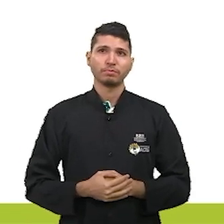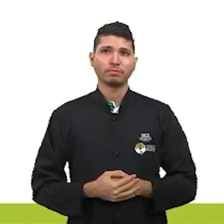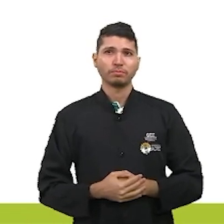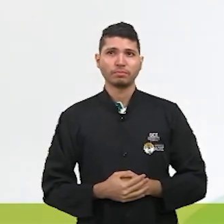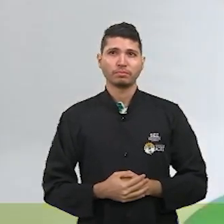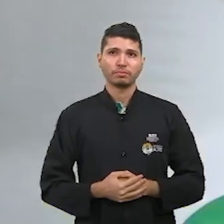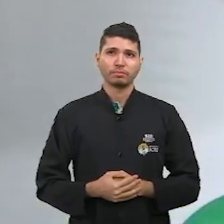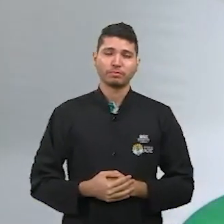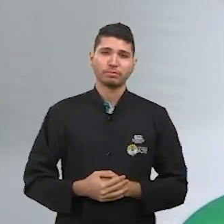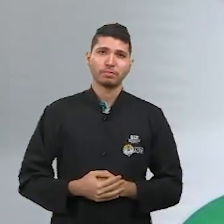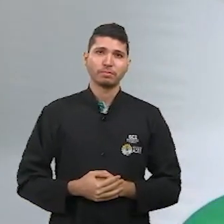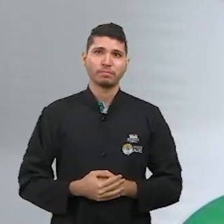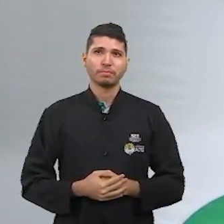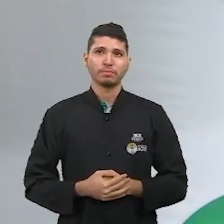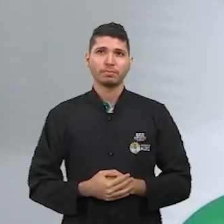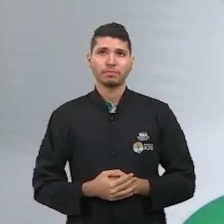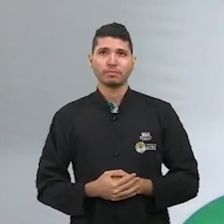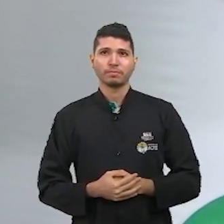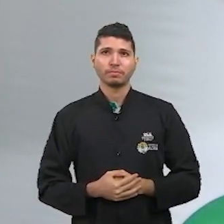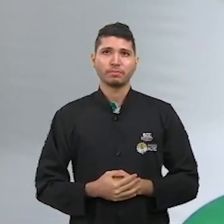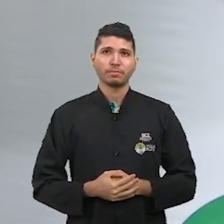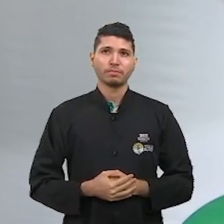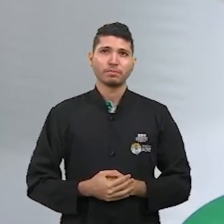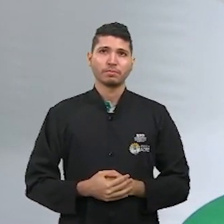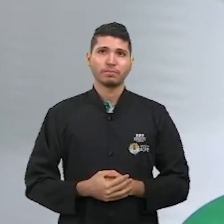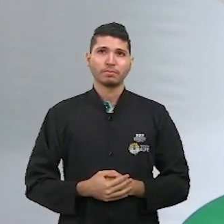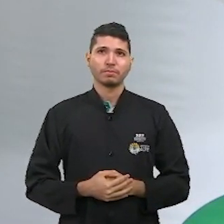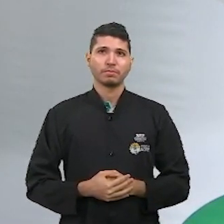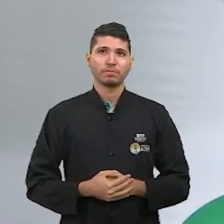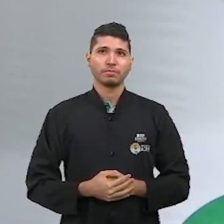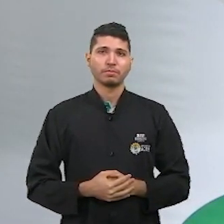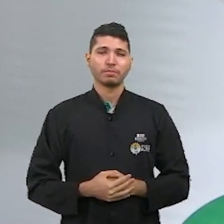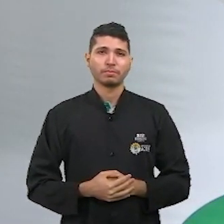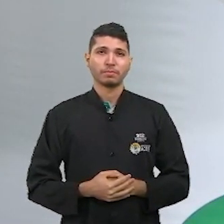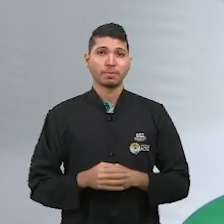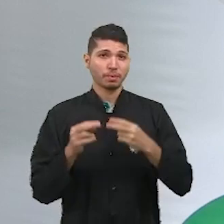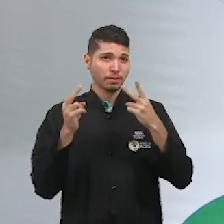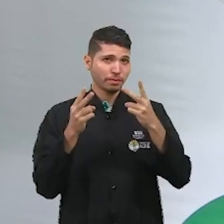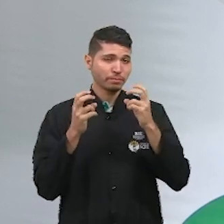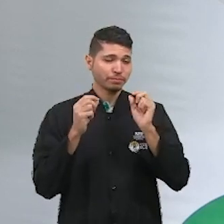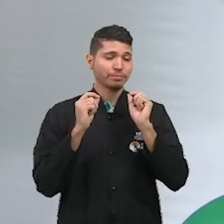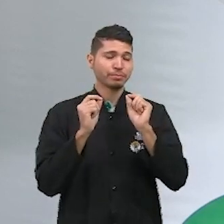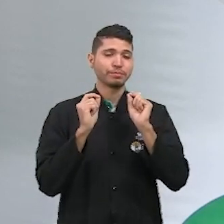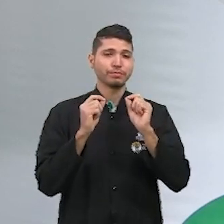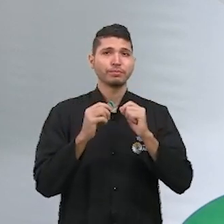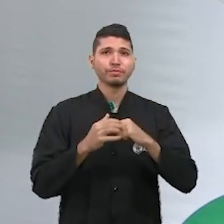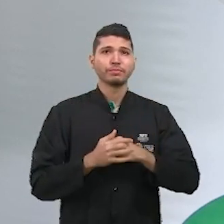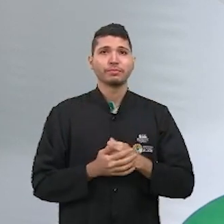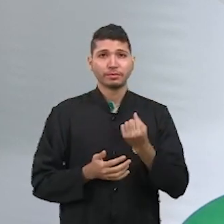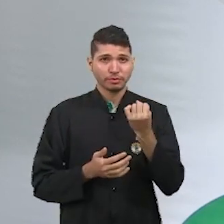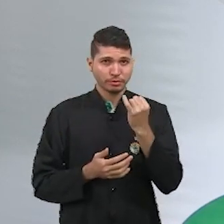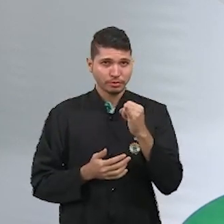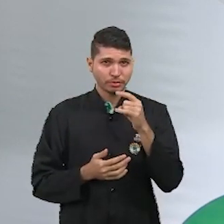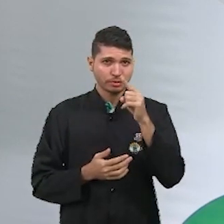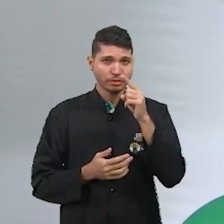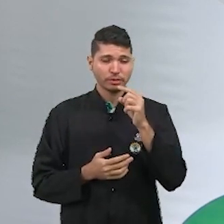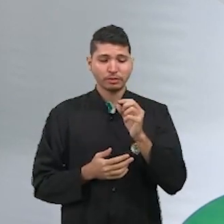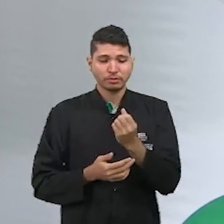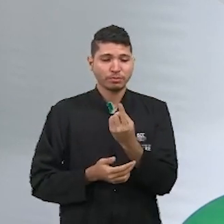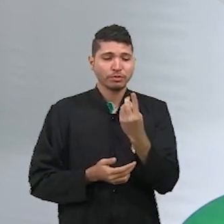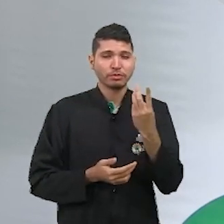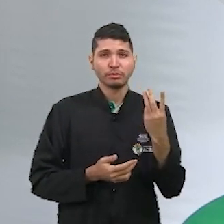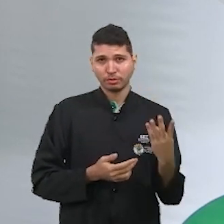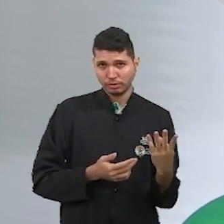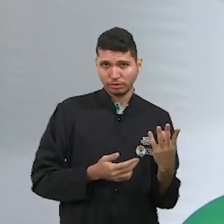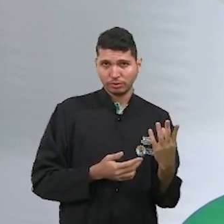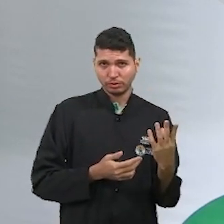E aqui nós temos uma fórmula que expressa essas permutações com repetição. Se você tem N objetos, e desses